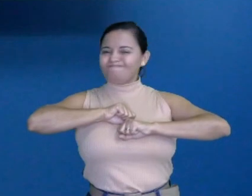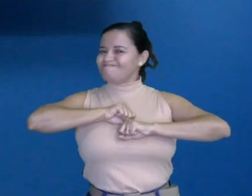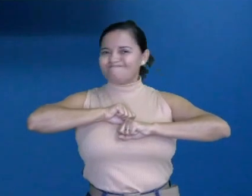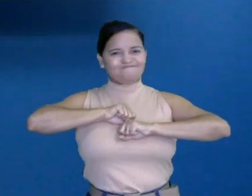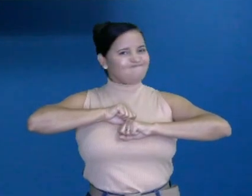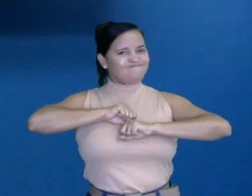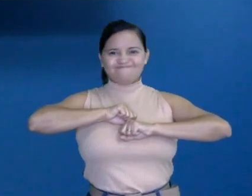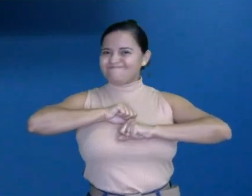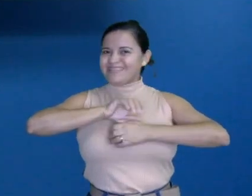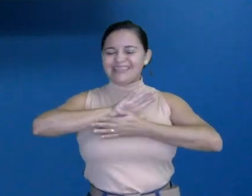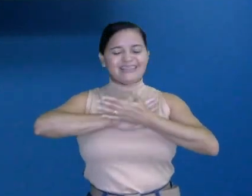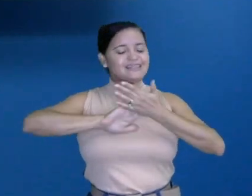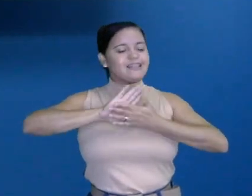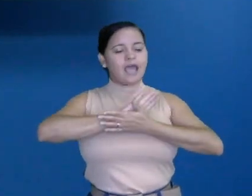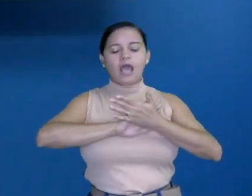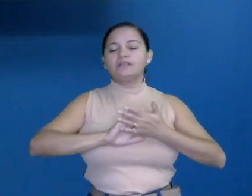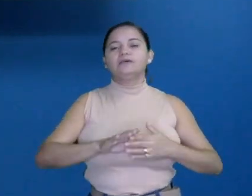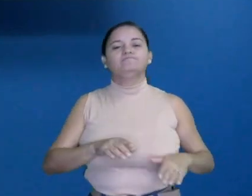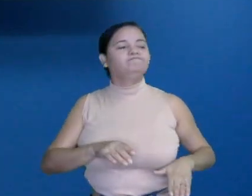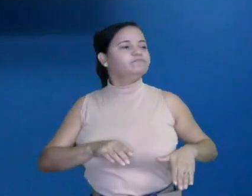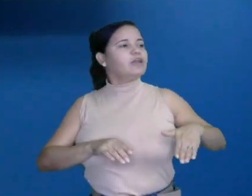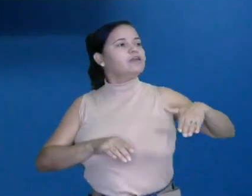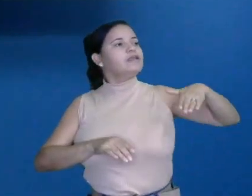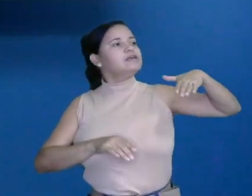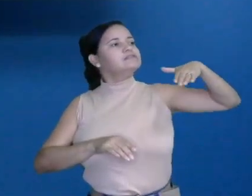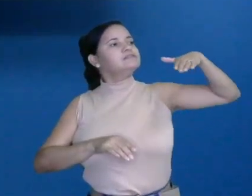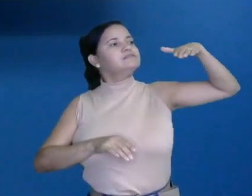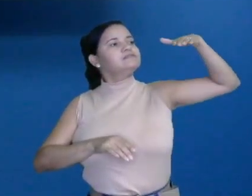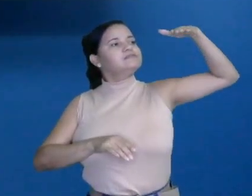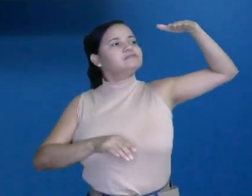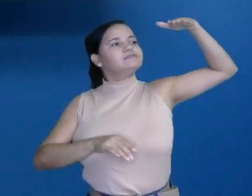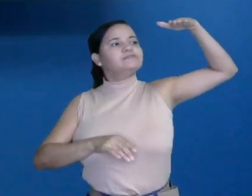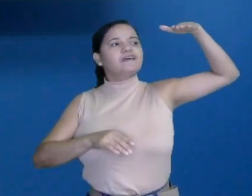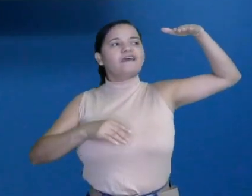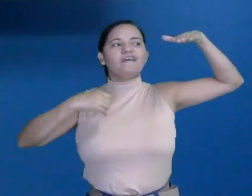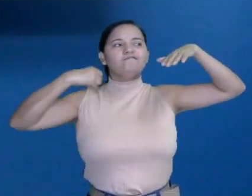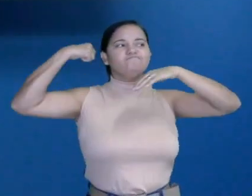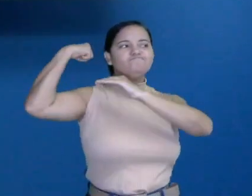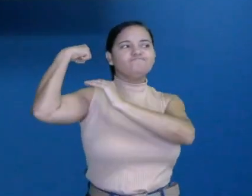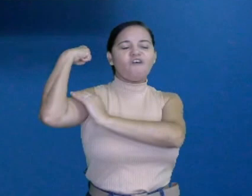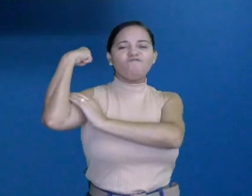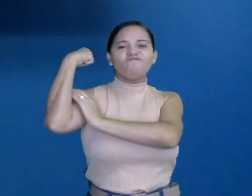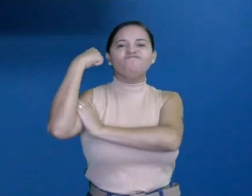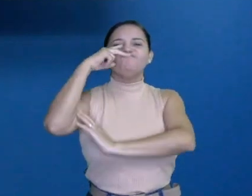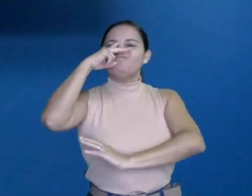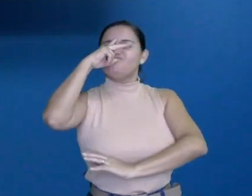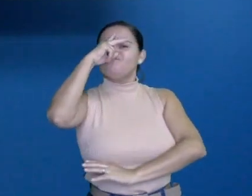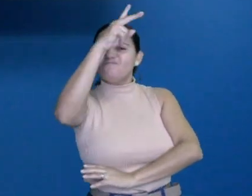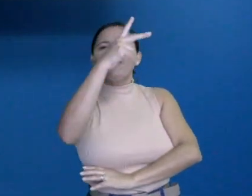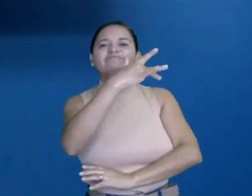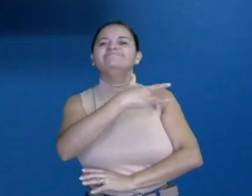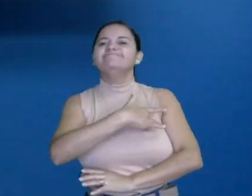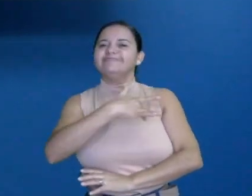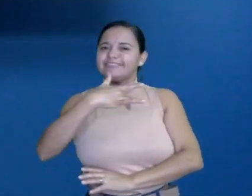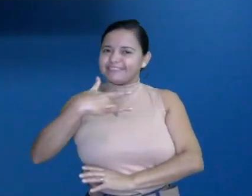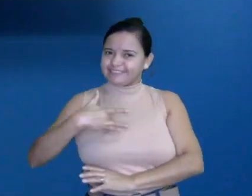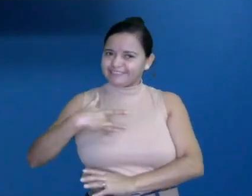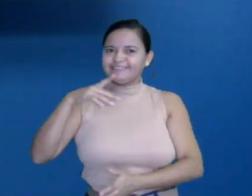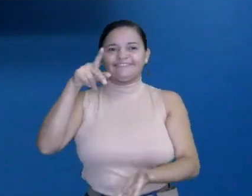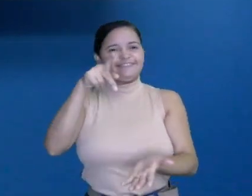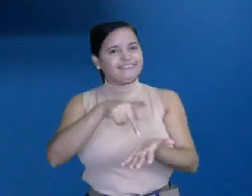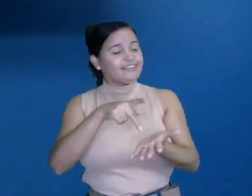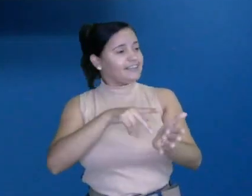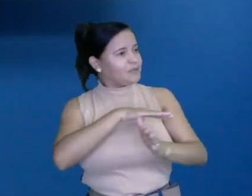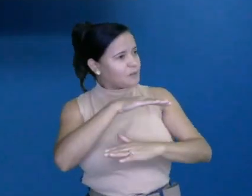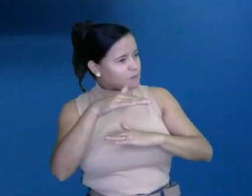e também um bom desenvolvimento físico. Você vai crescer forte e saudável, isso mesmo. Então,